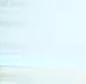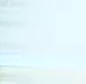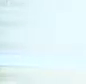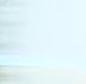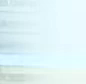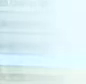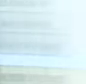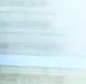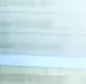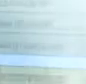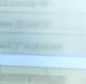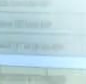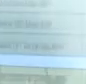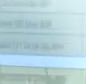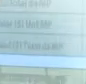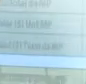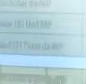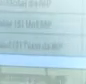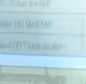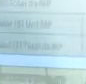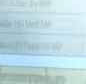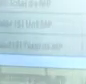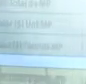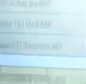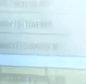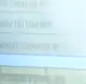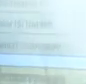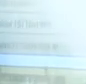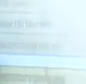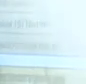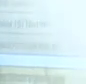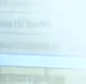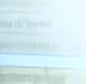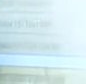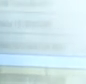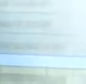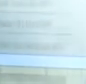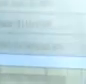R$4. Se eu tenho que produzir, se eu tenho que adquirir